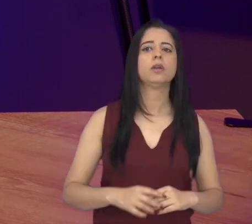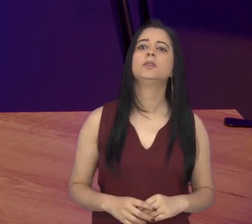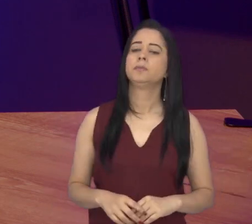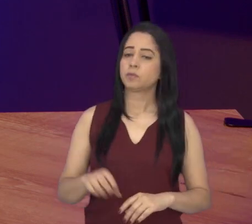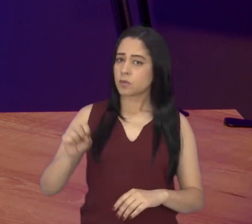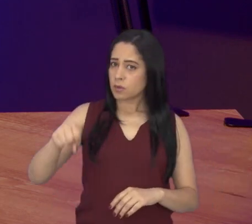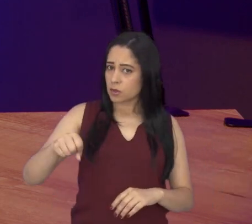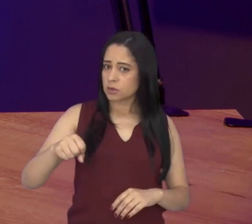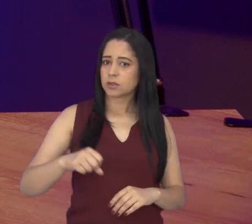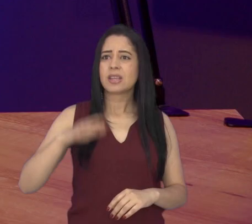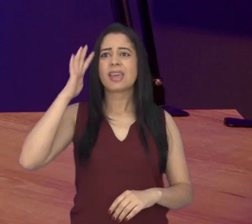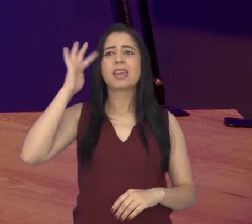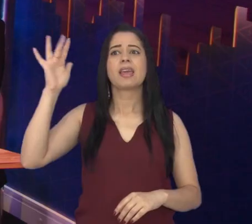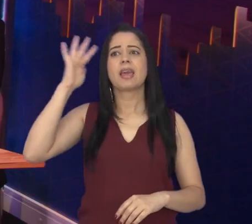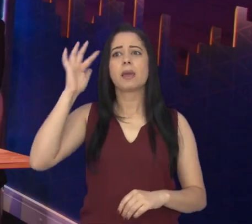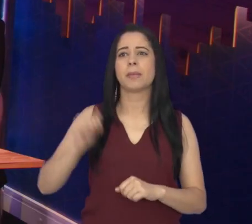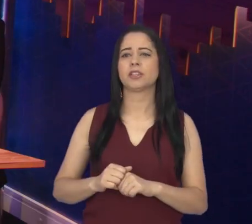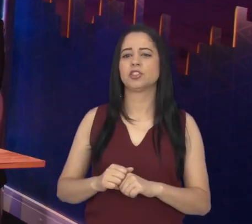lá, né?